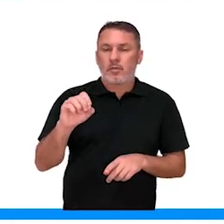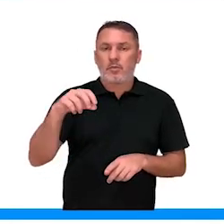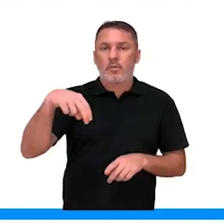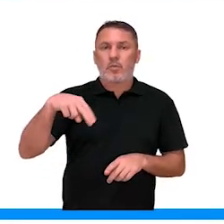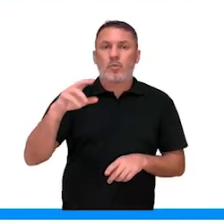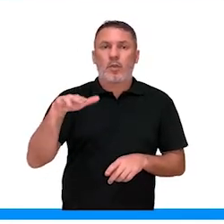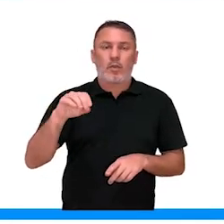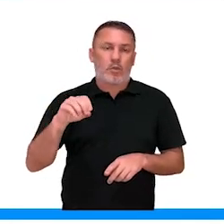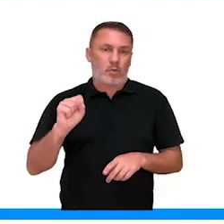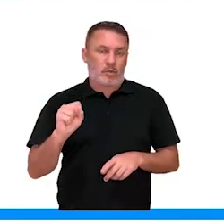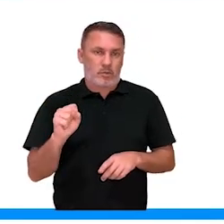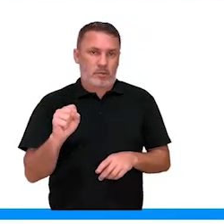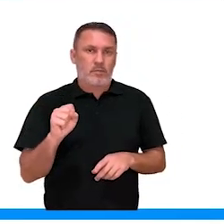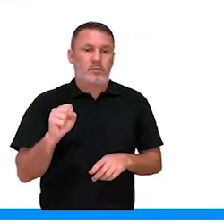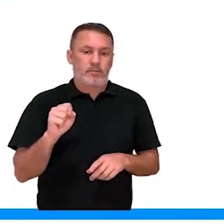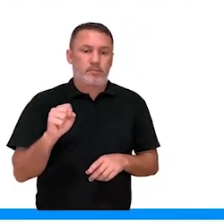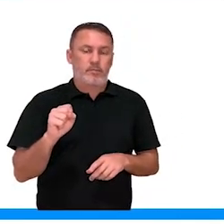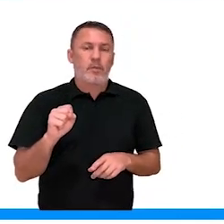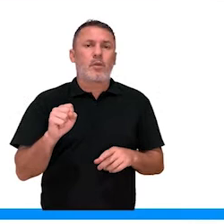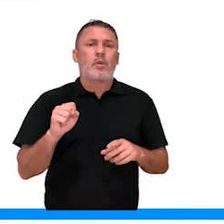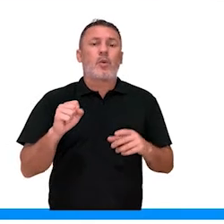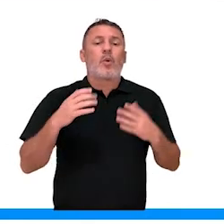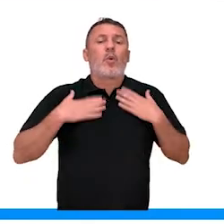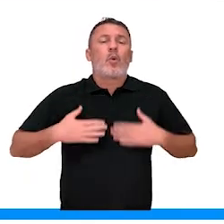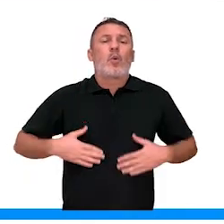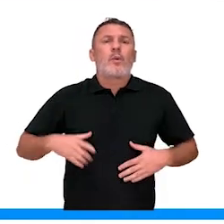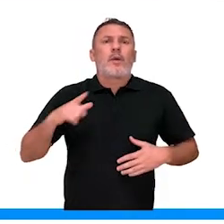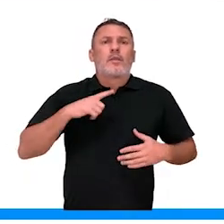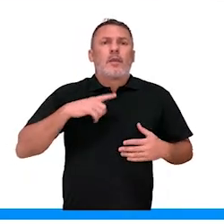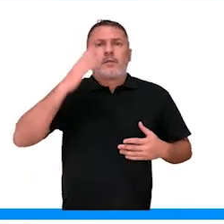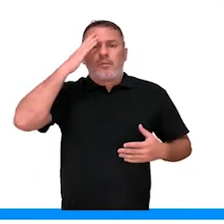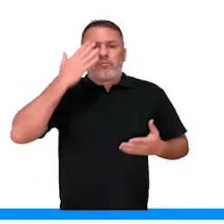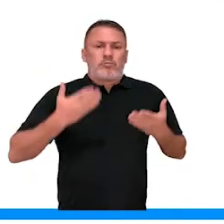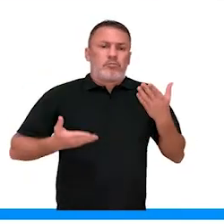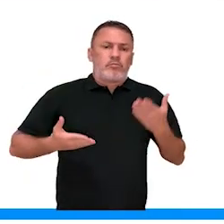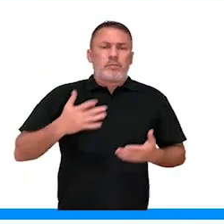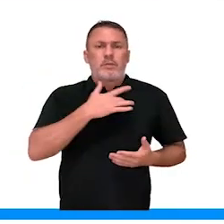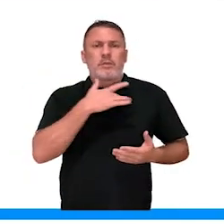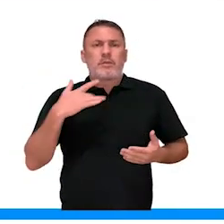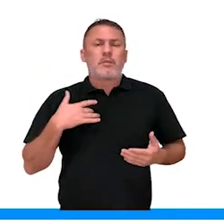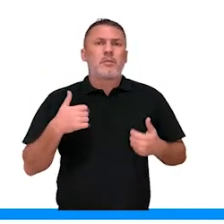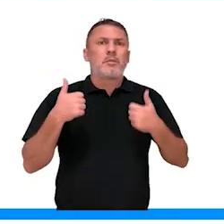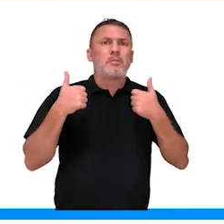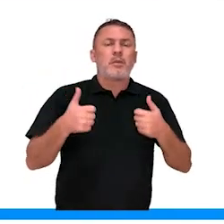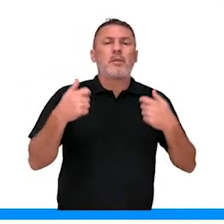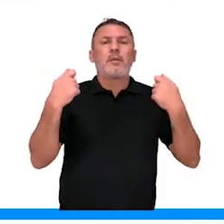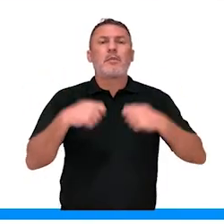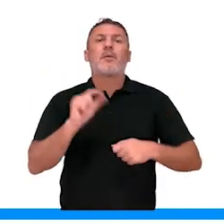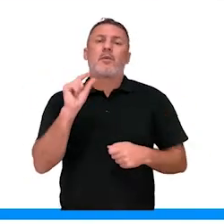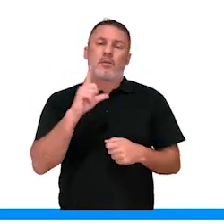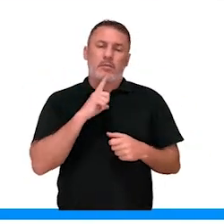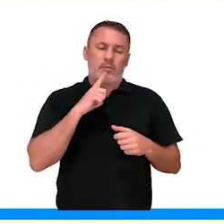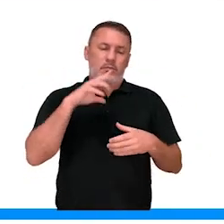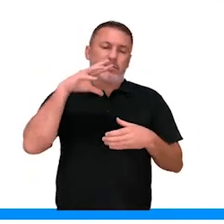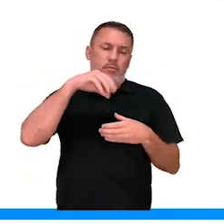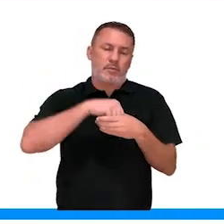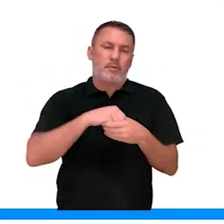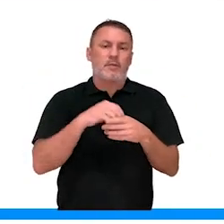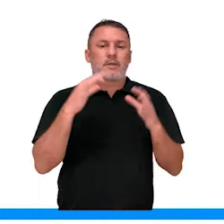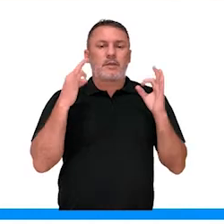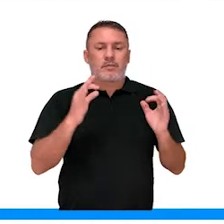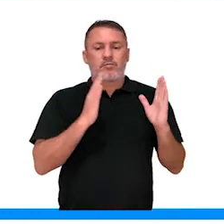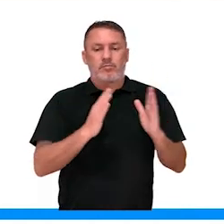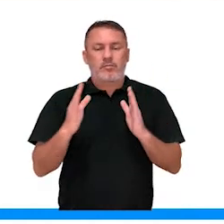proteínas, ácidos nucleicos. E para o nosso corpo manter-se em equilíbrio, ele precisa de ter uma